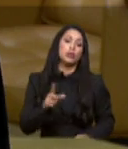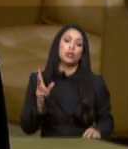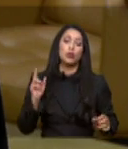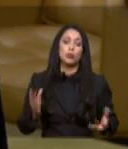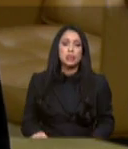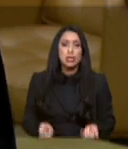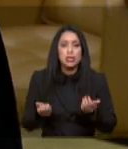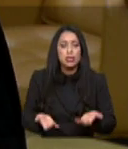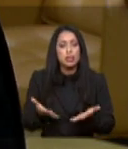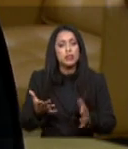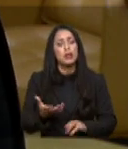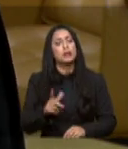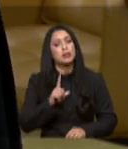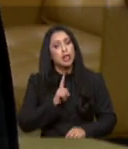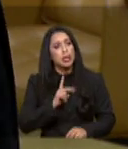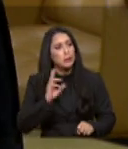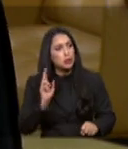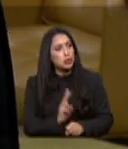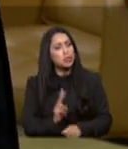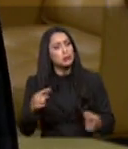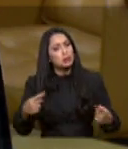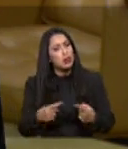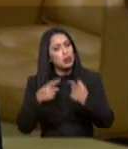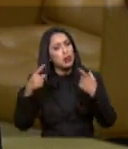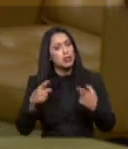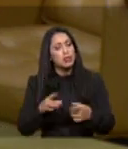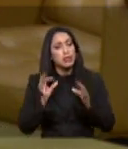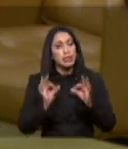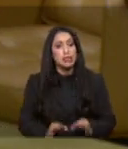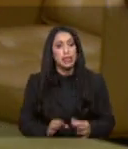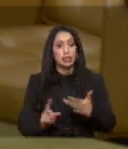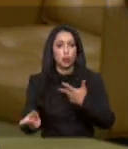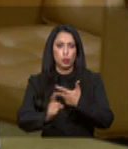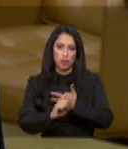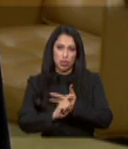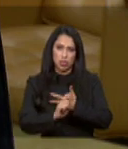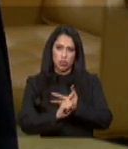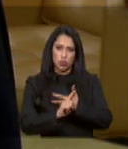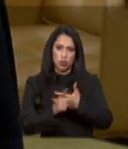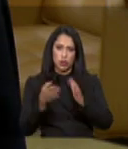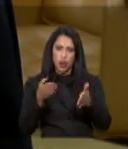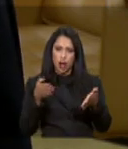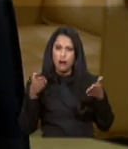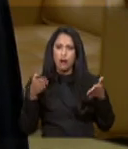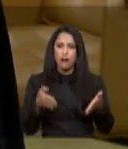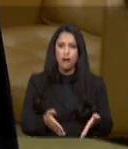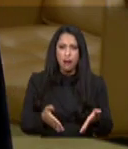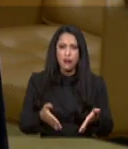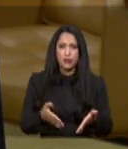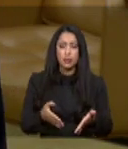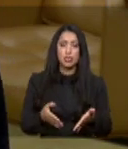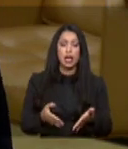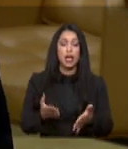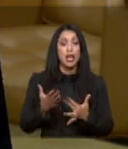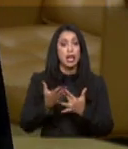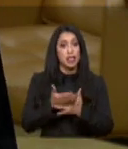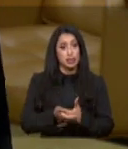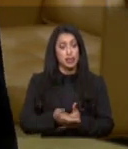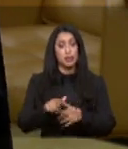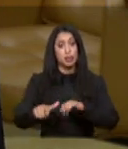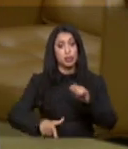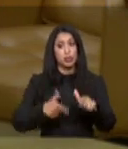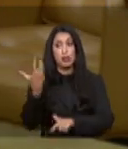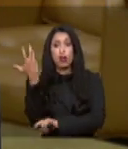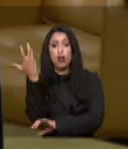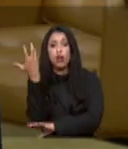seja ambientalmente correta. E aqui o Poder Executivo tem dado muita ênfase por meio do seu Serviço Florestal Brasileiro,